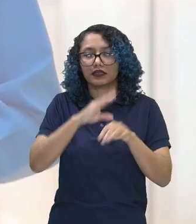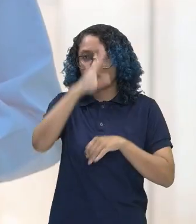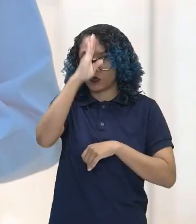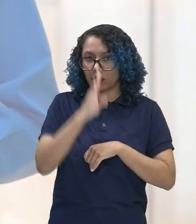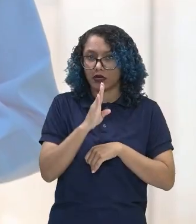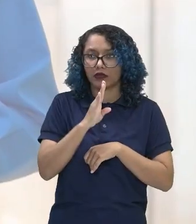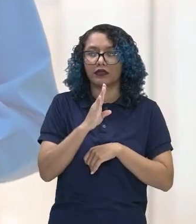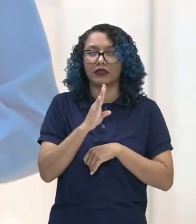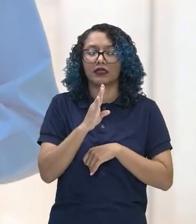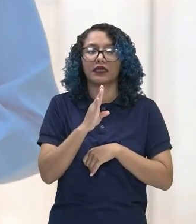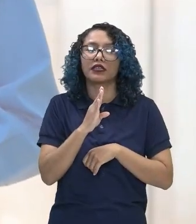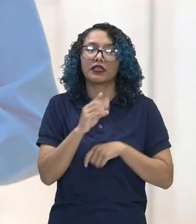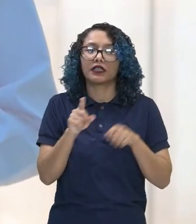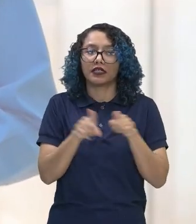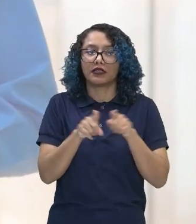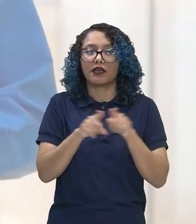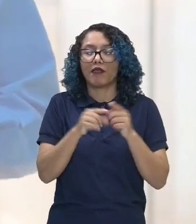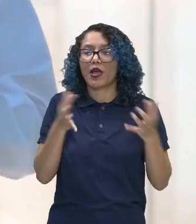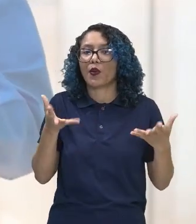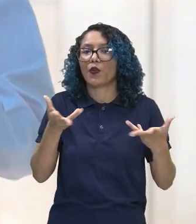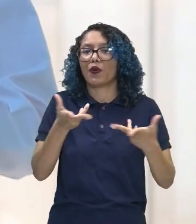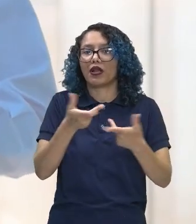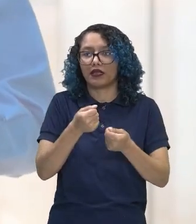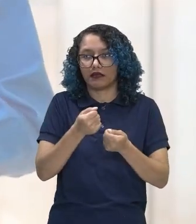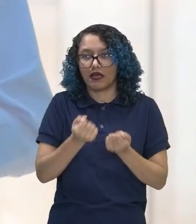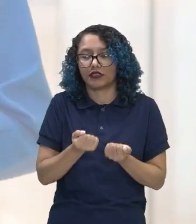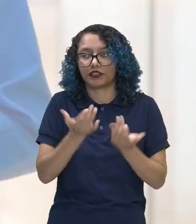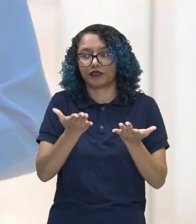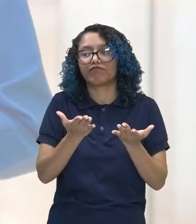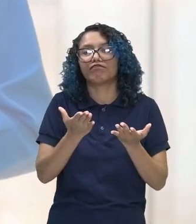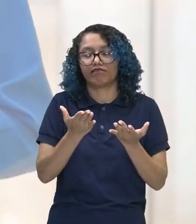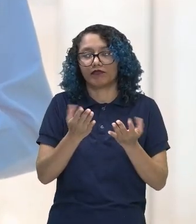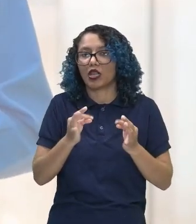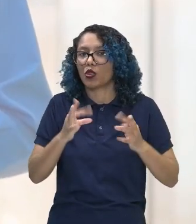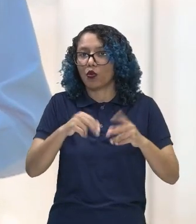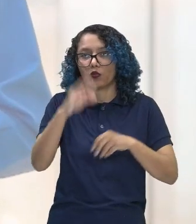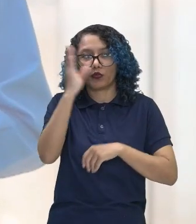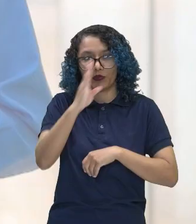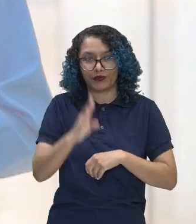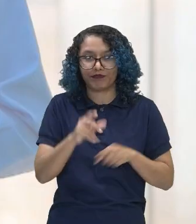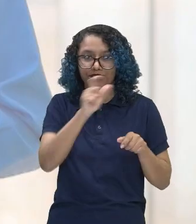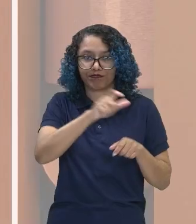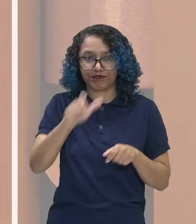gratuita e de qualidade pública e de qualidade para todos os brasileiros.